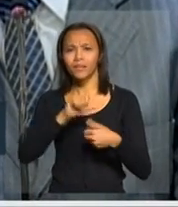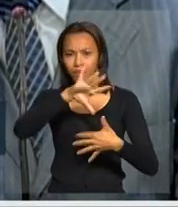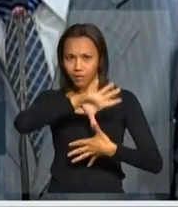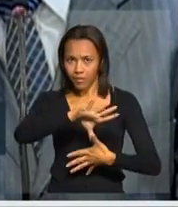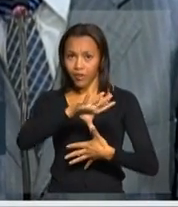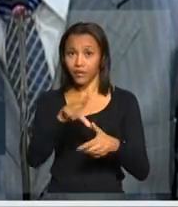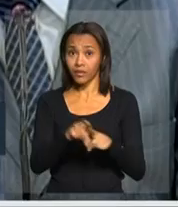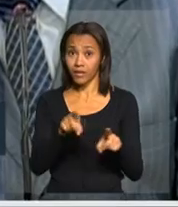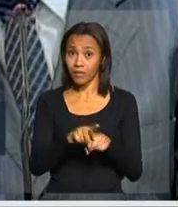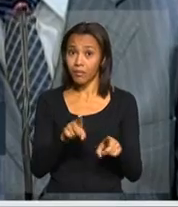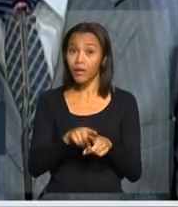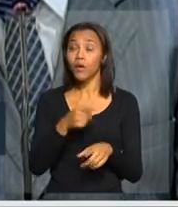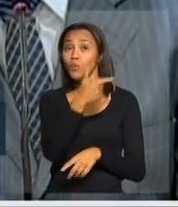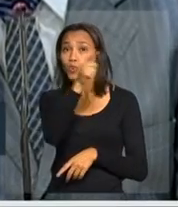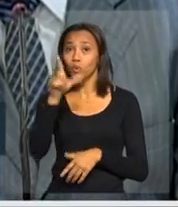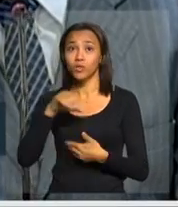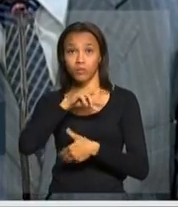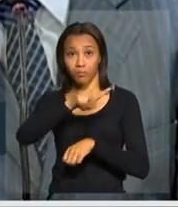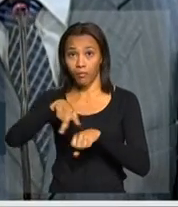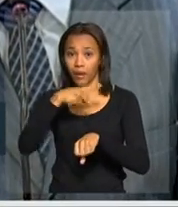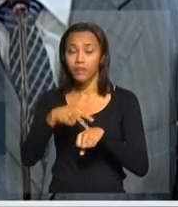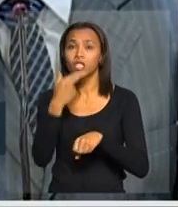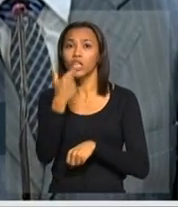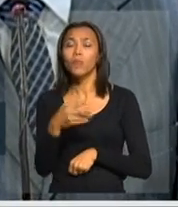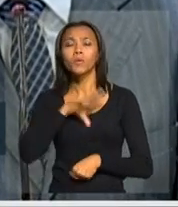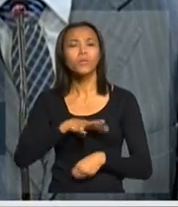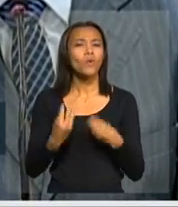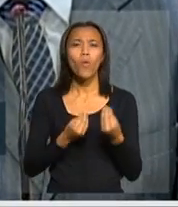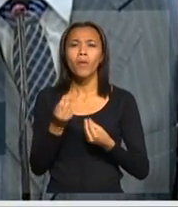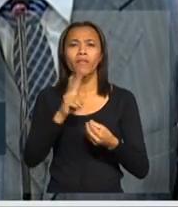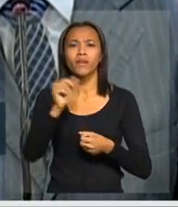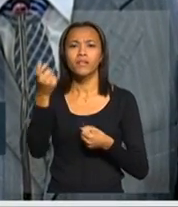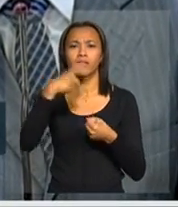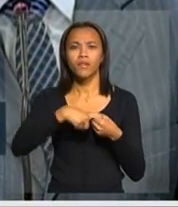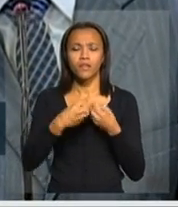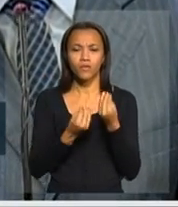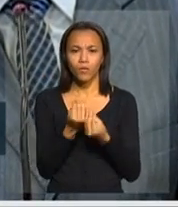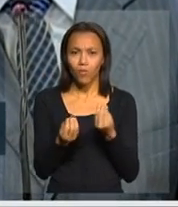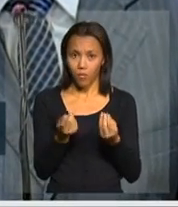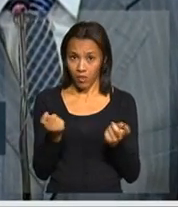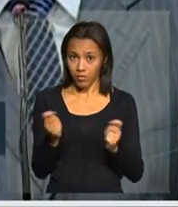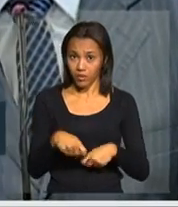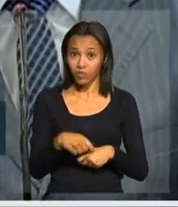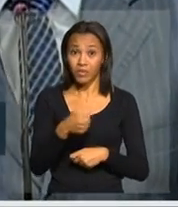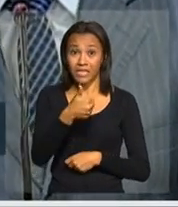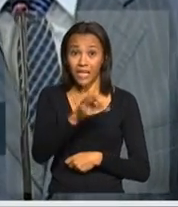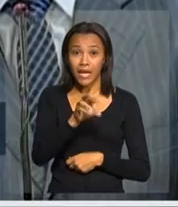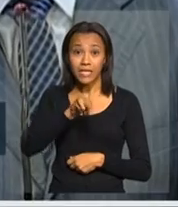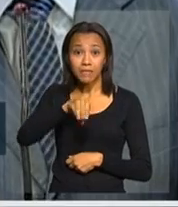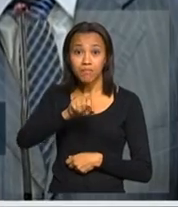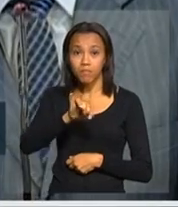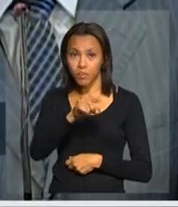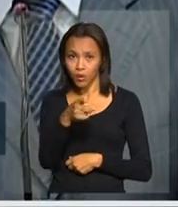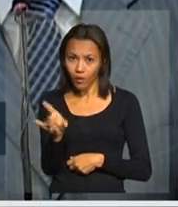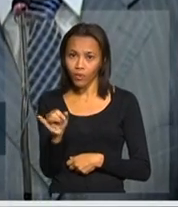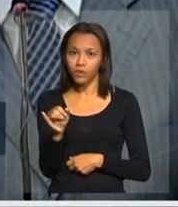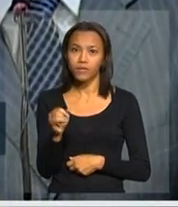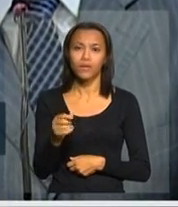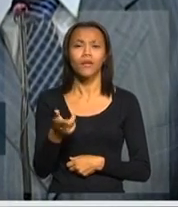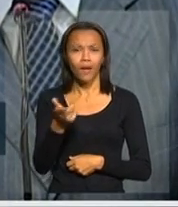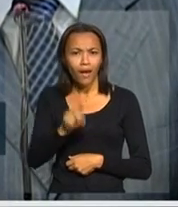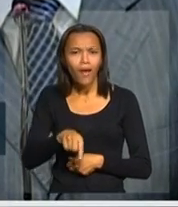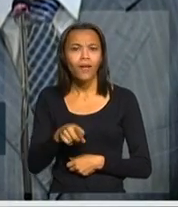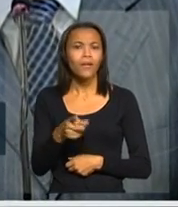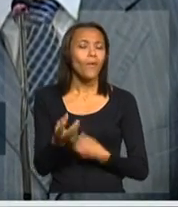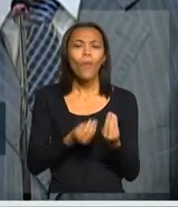e países de língua portuguesa. Você poderia explicar como é que vai ser feito isso? Isso vai estar, os 10 milhões são também para esses